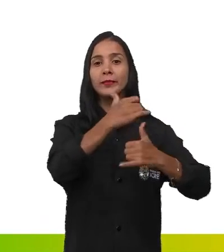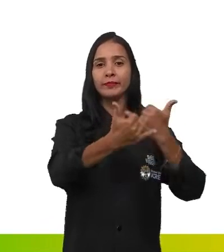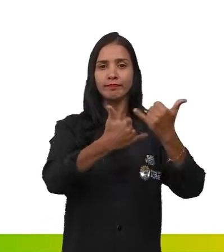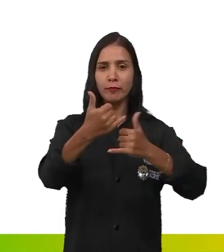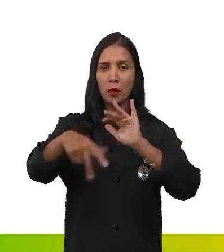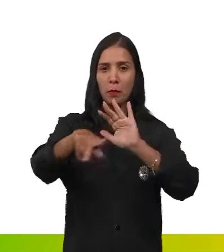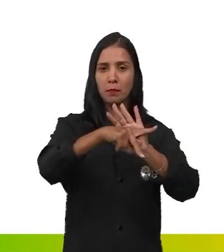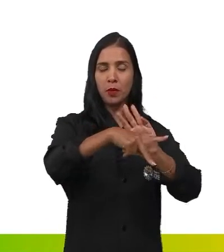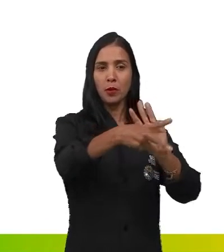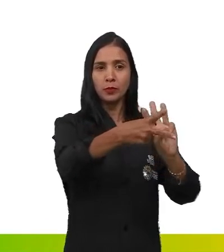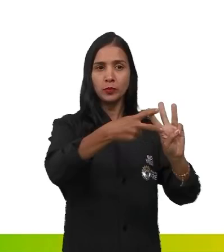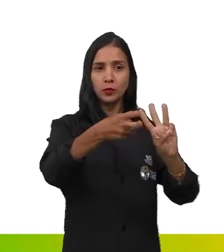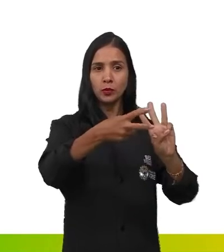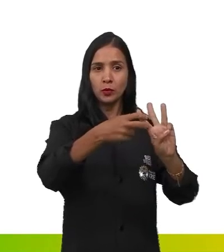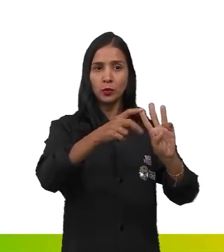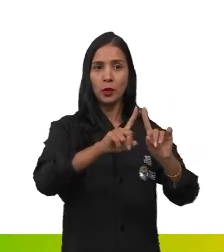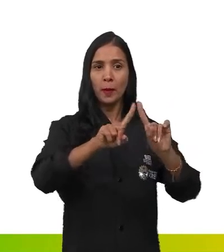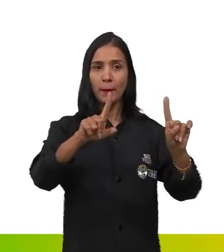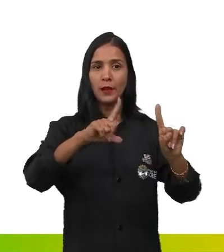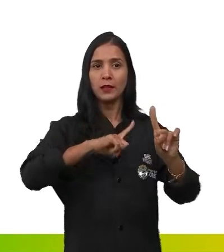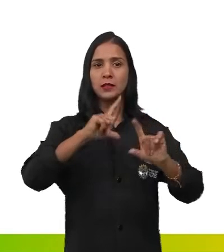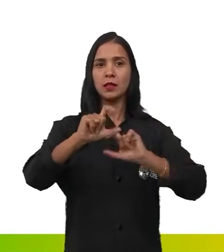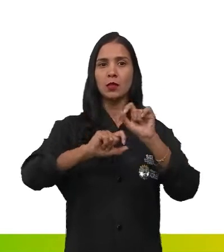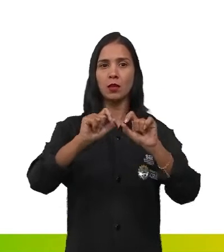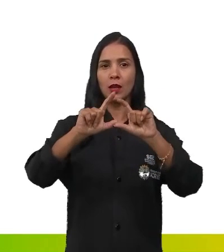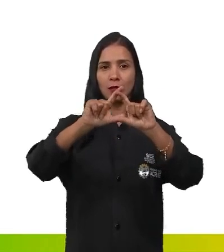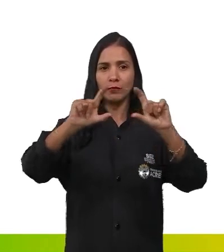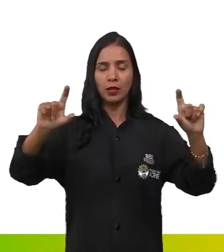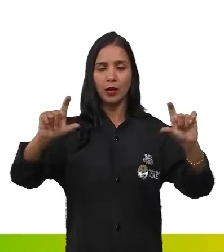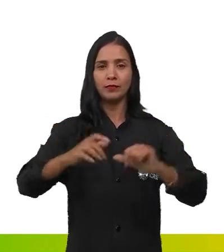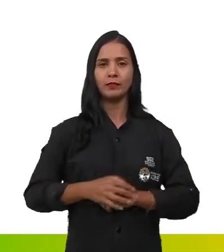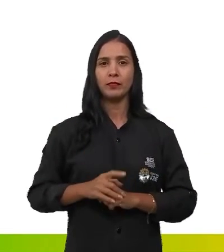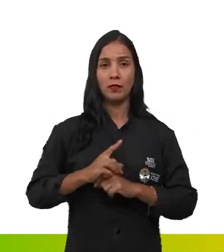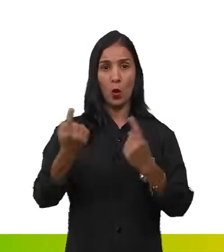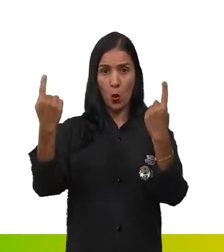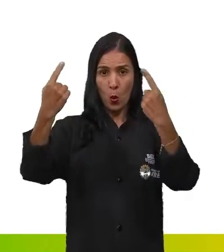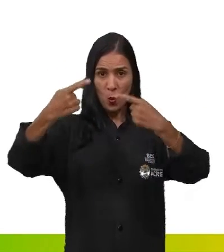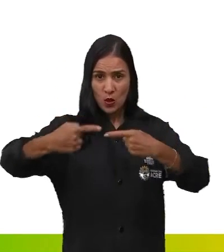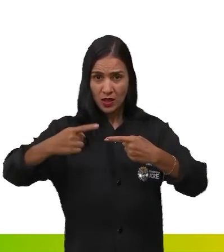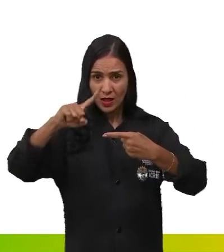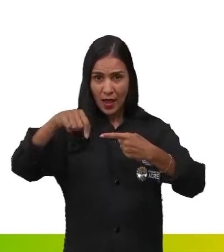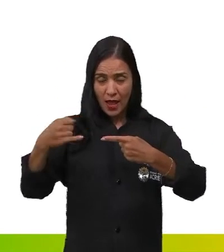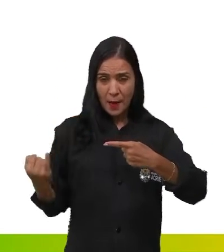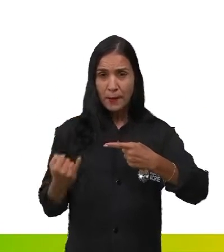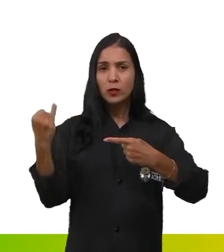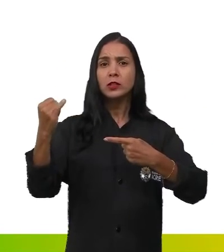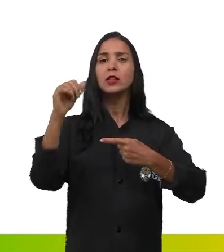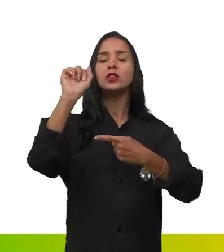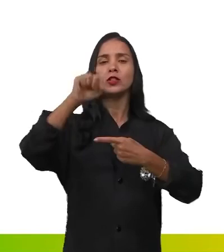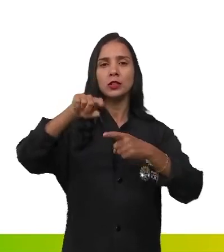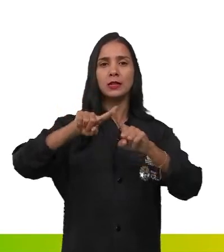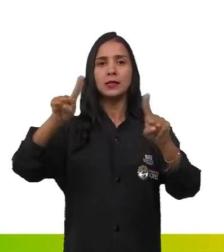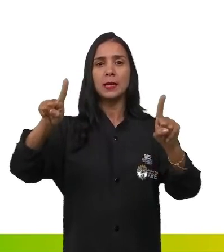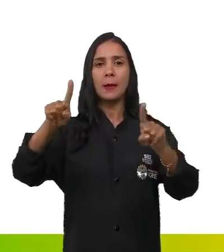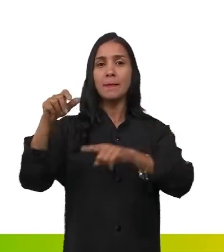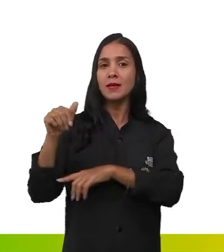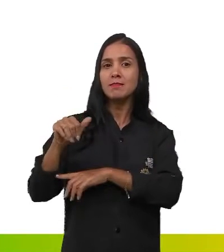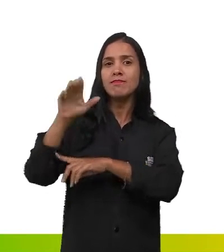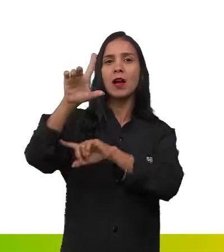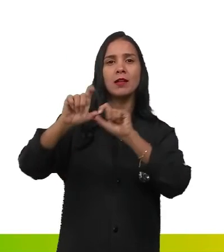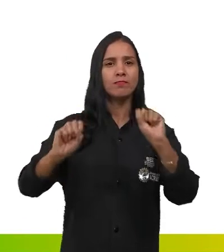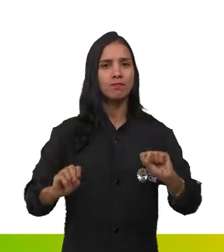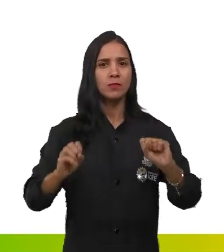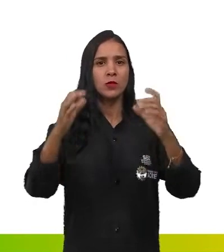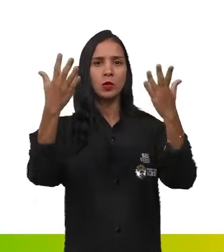o importante não é competir, e sim celebrar. A proposta é recente, já que a primeira edição